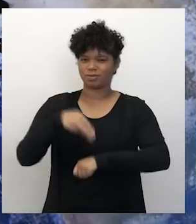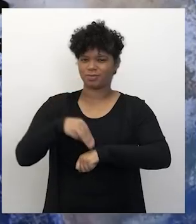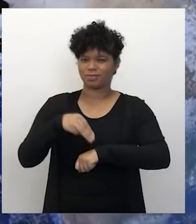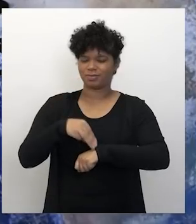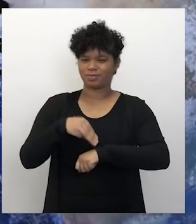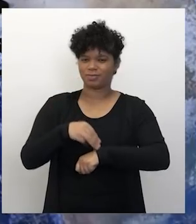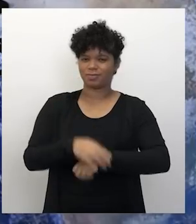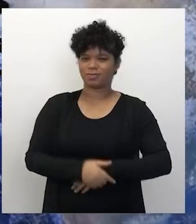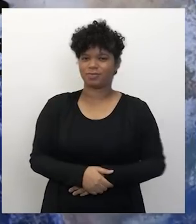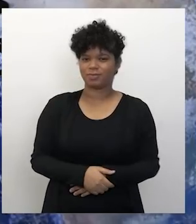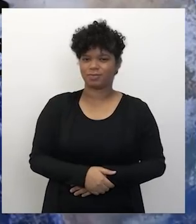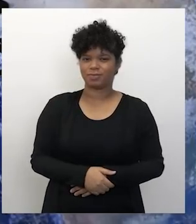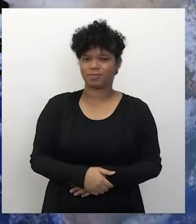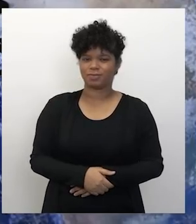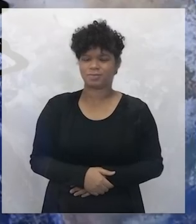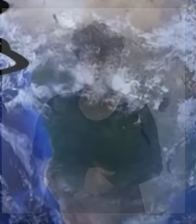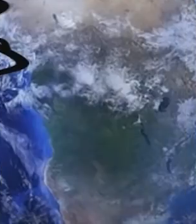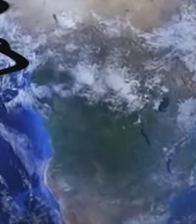2 minutos.